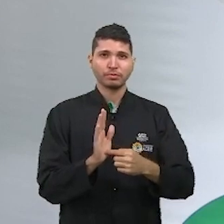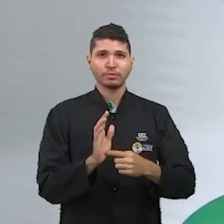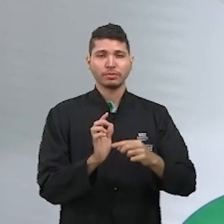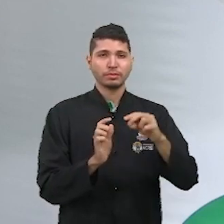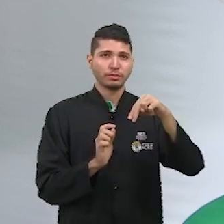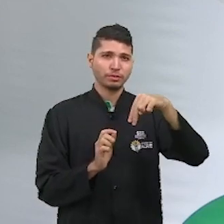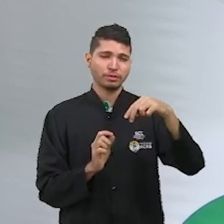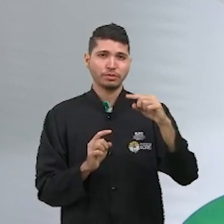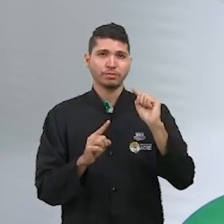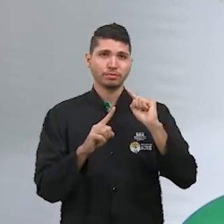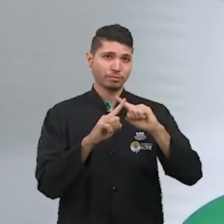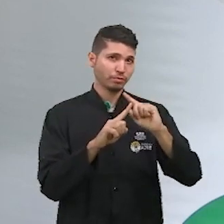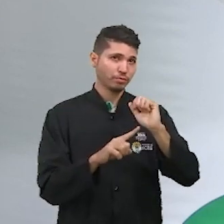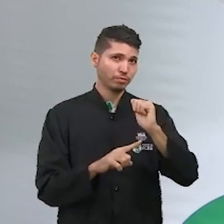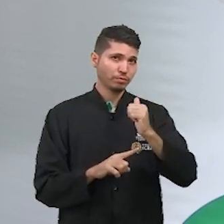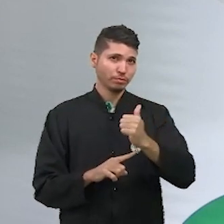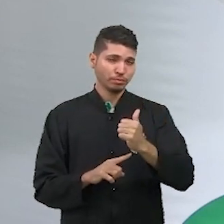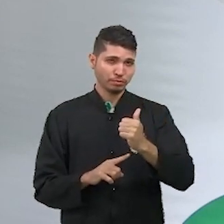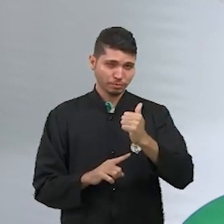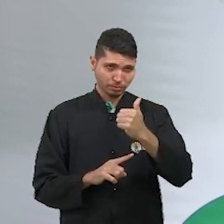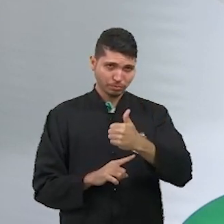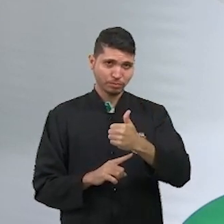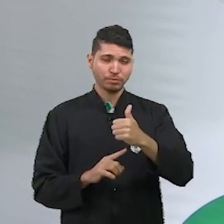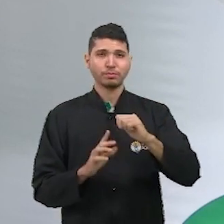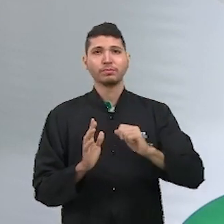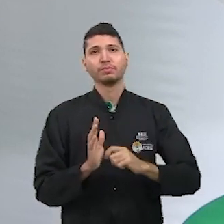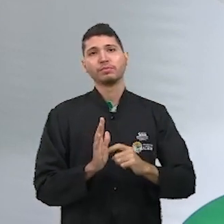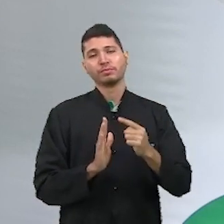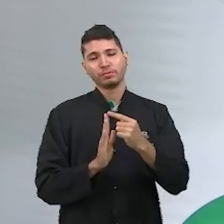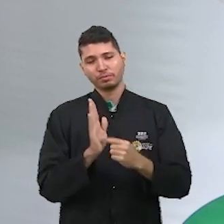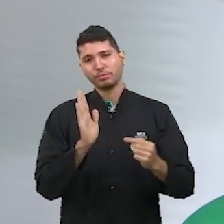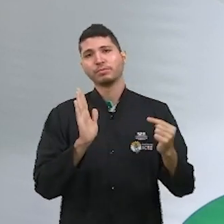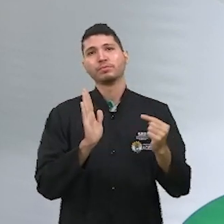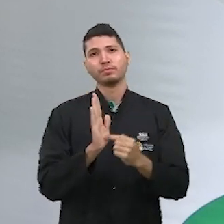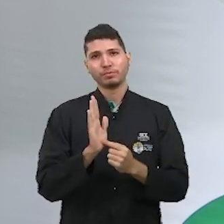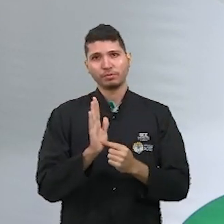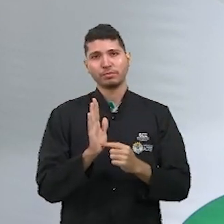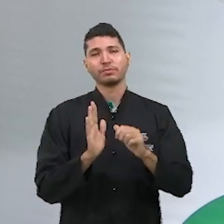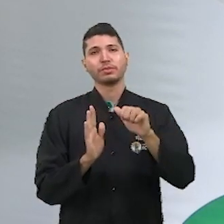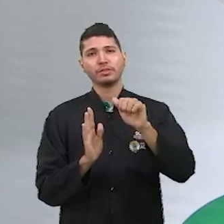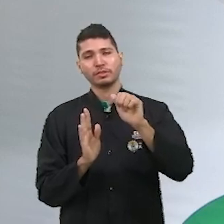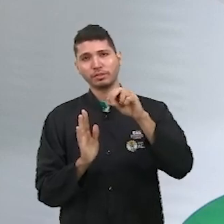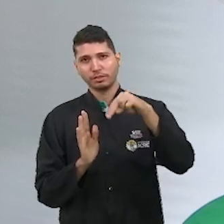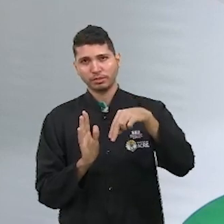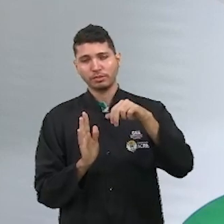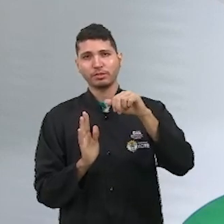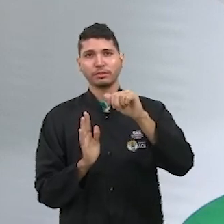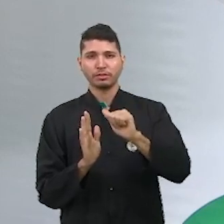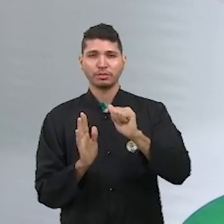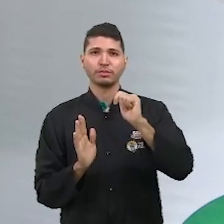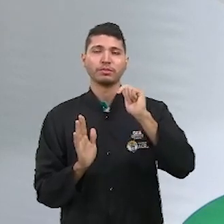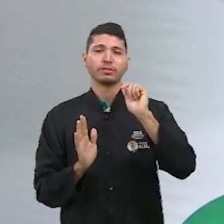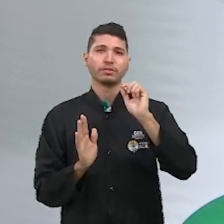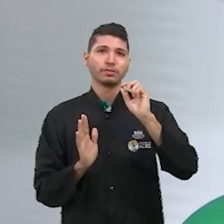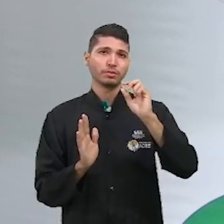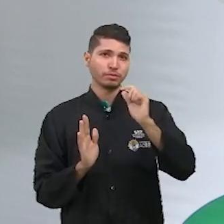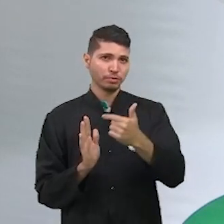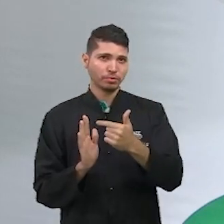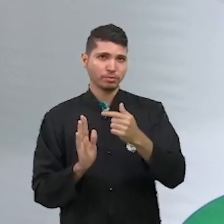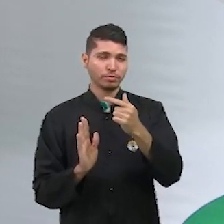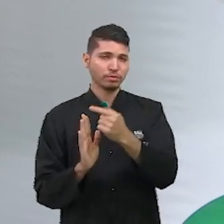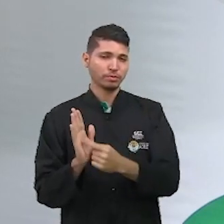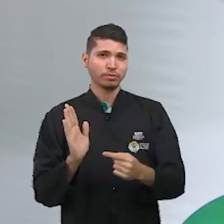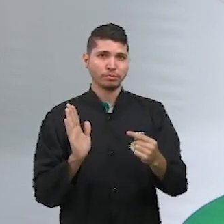1 fatorial, N a 2 fatorial, e assim por diante, até o NR. Você não precisa que todos